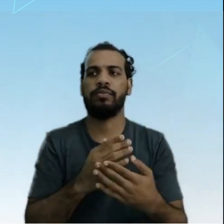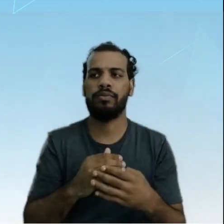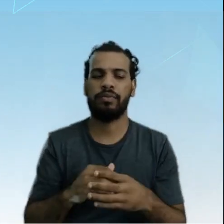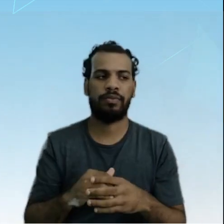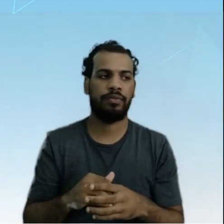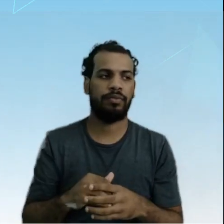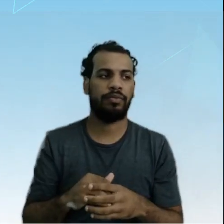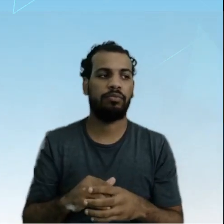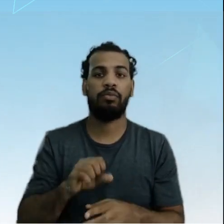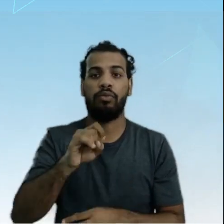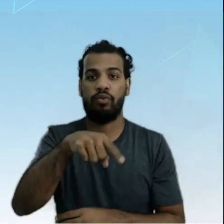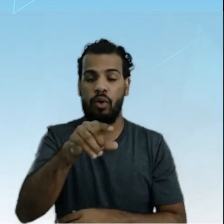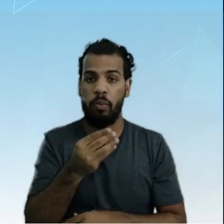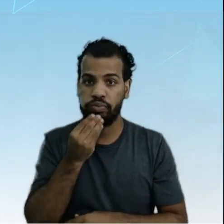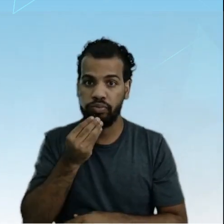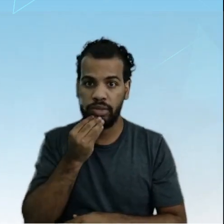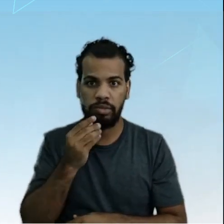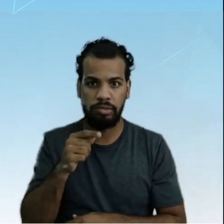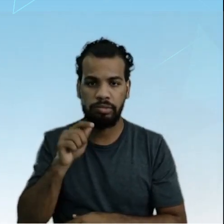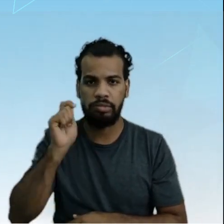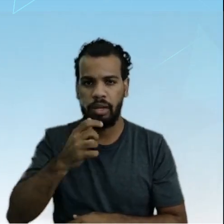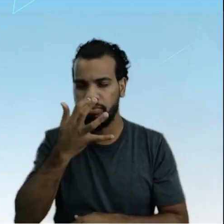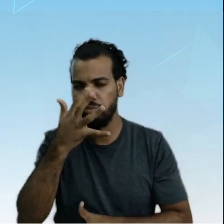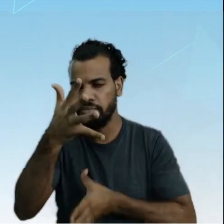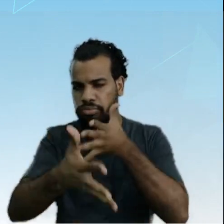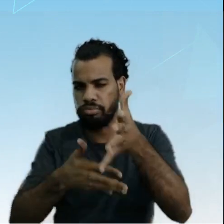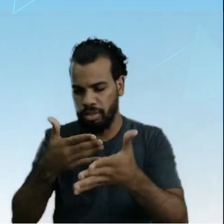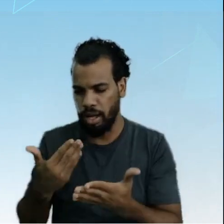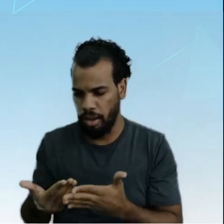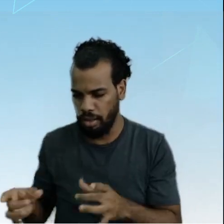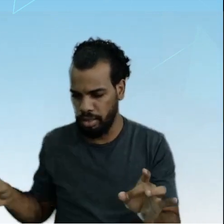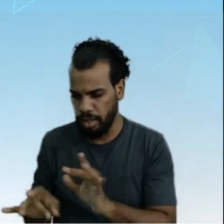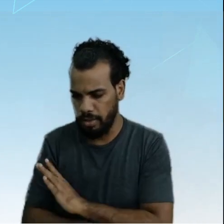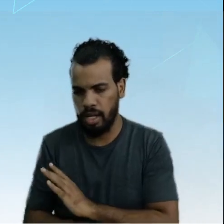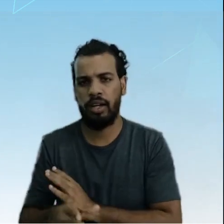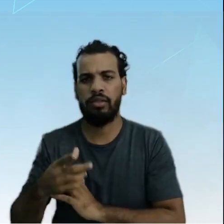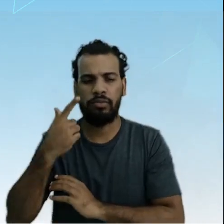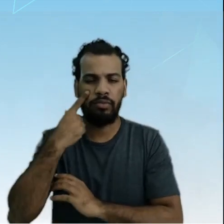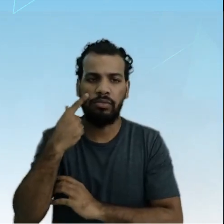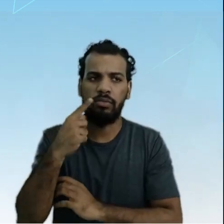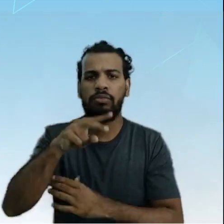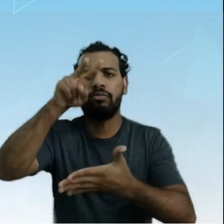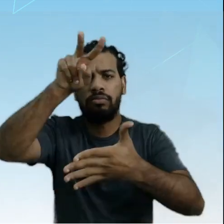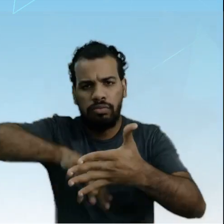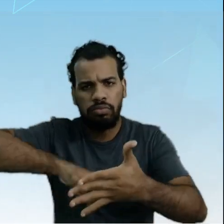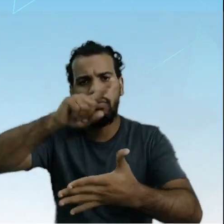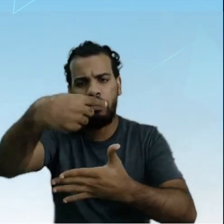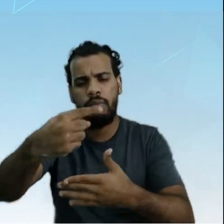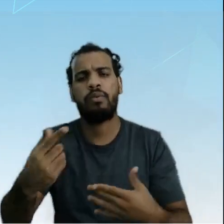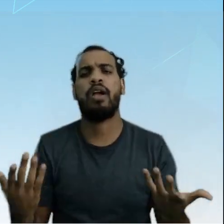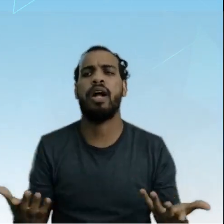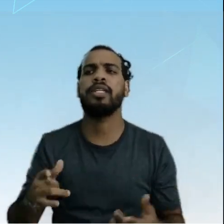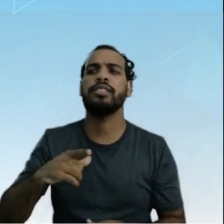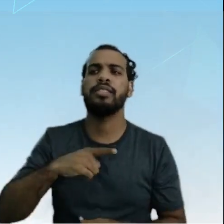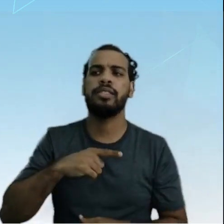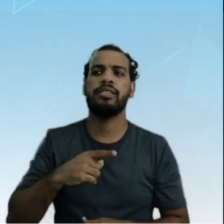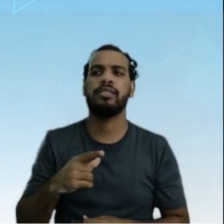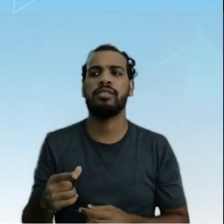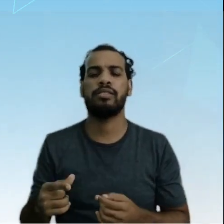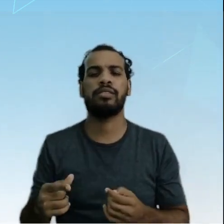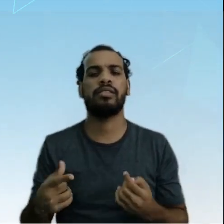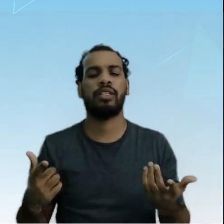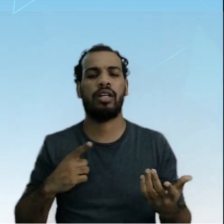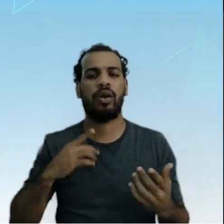Se vocês tiverem a oportunidade de escutar, logo após a nossa aula, essa canção Boi Luzeiro, vocês vão ver que é um tipo de